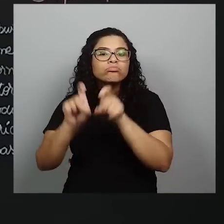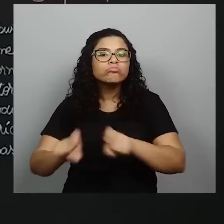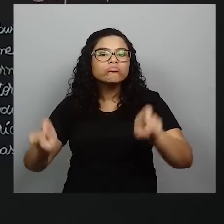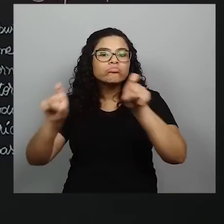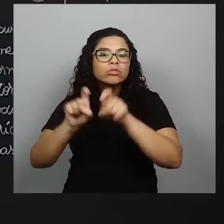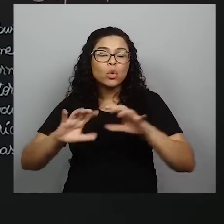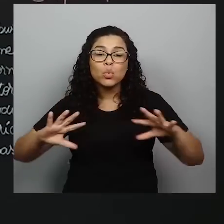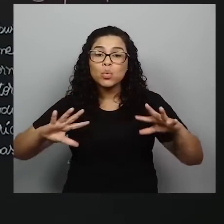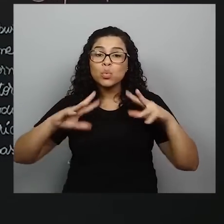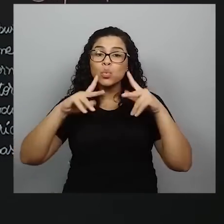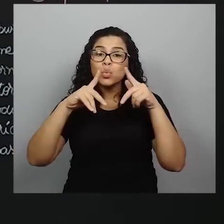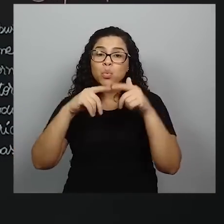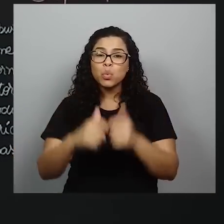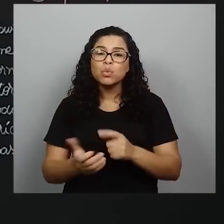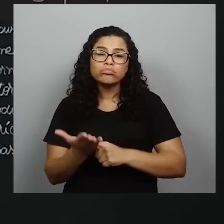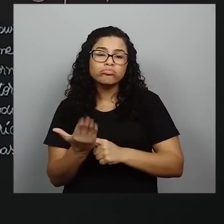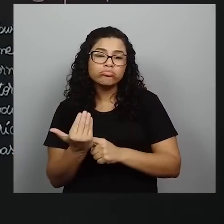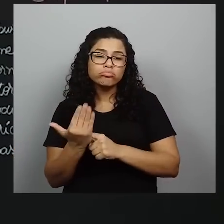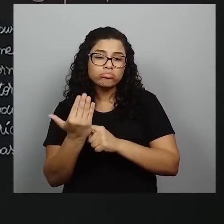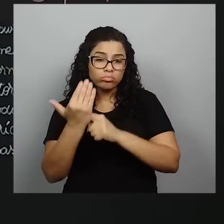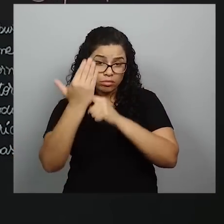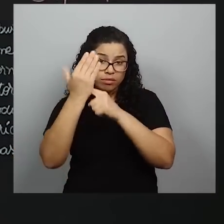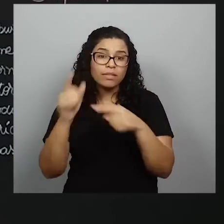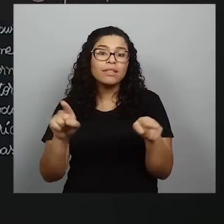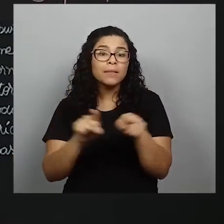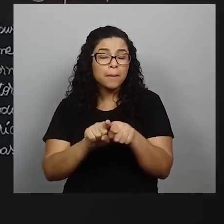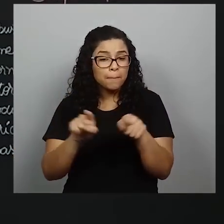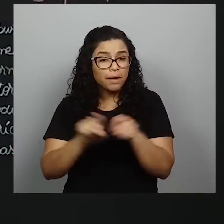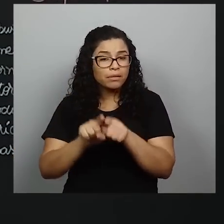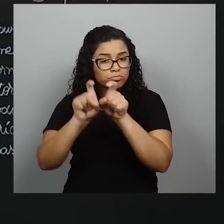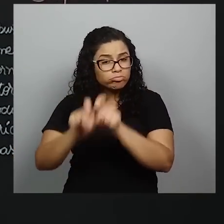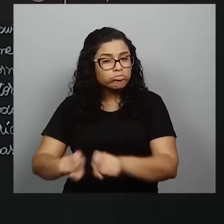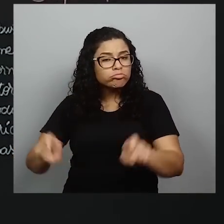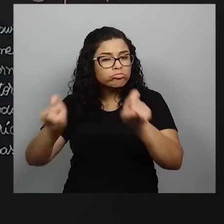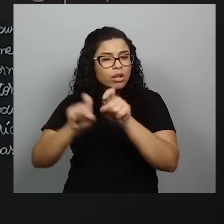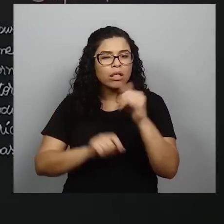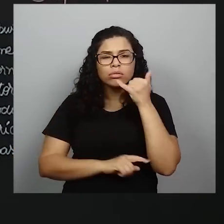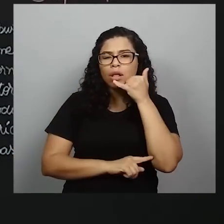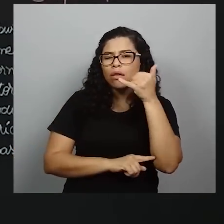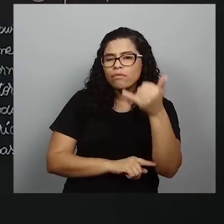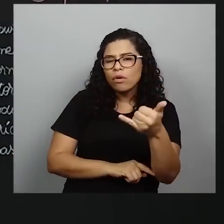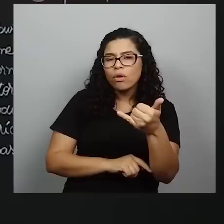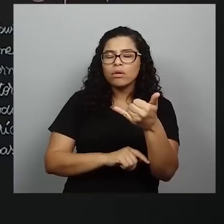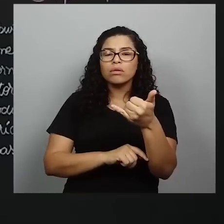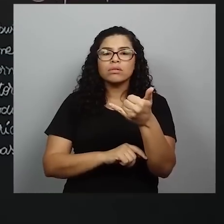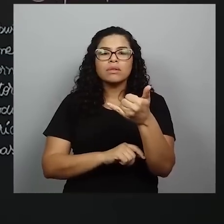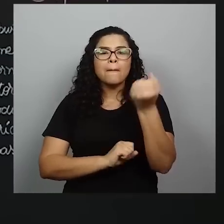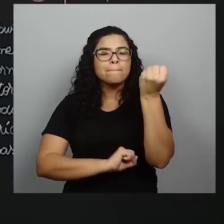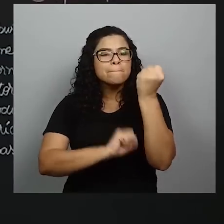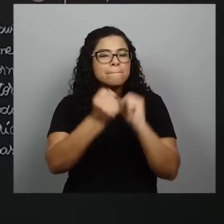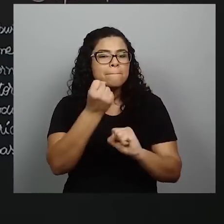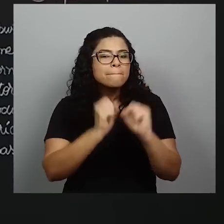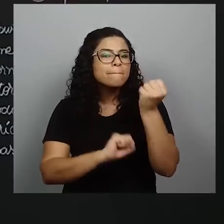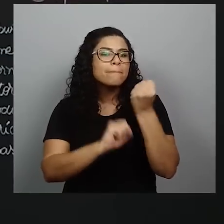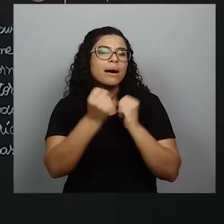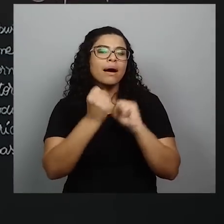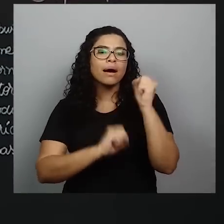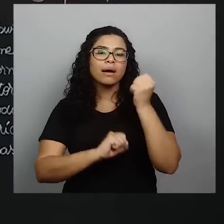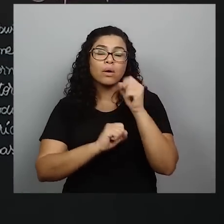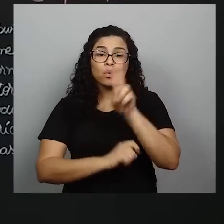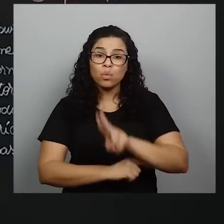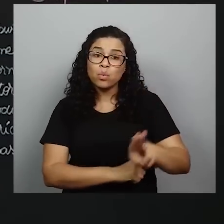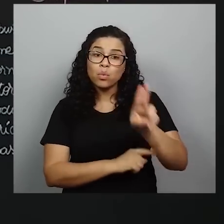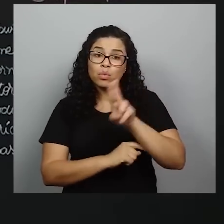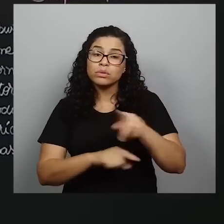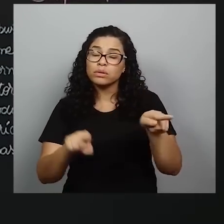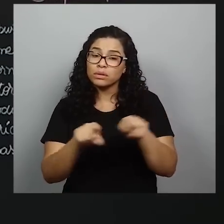toda a parte de componentes de tecnologia na área da informática, da telefonia, máquinas acabamos utilizando